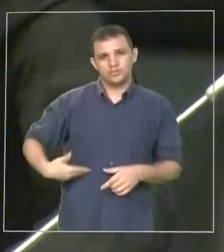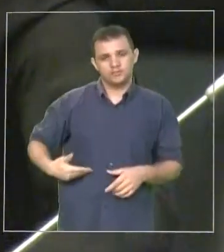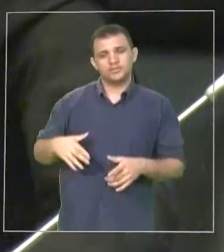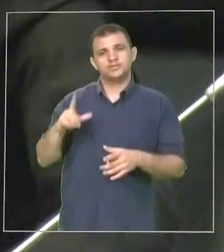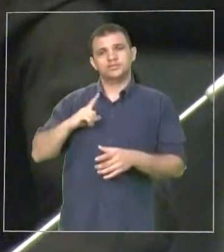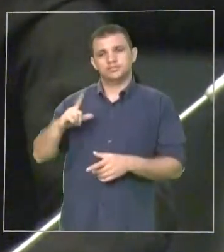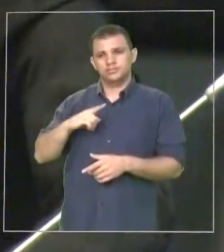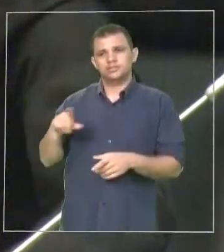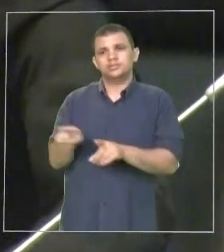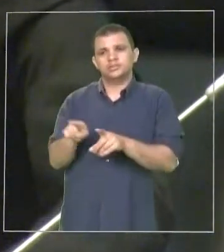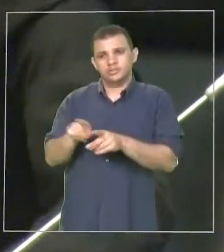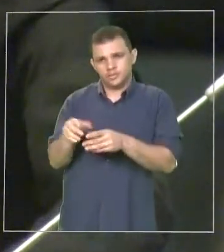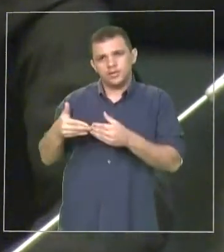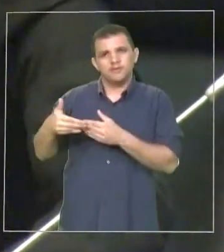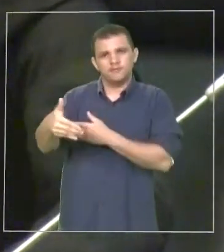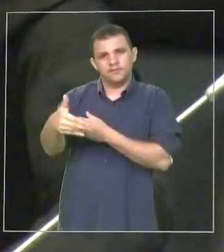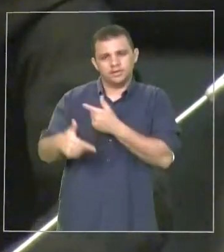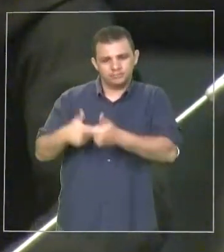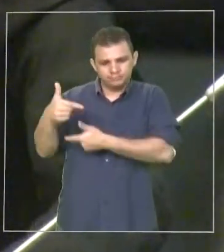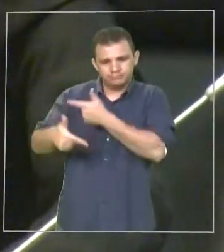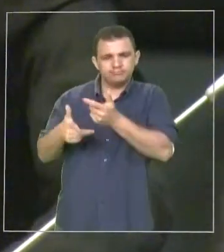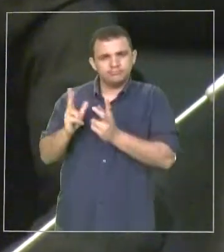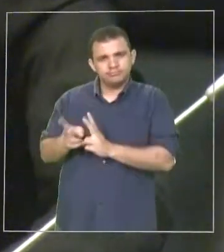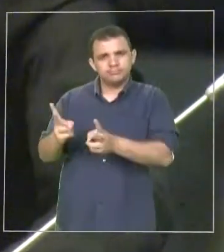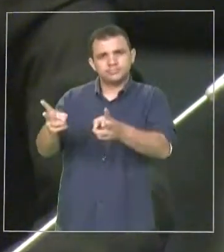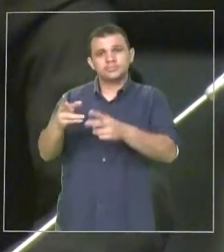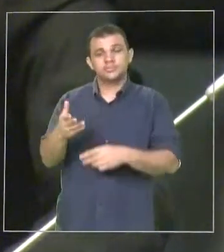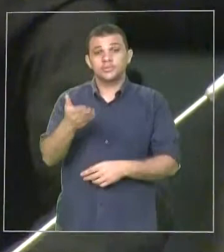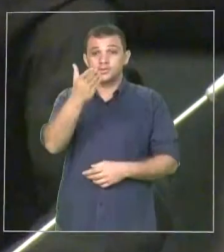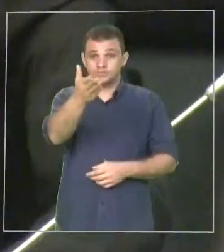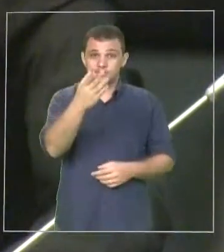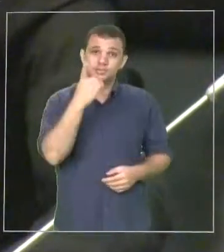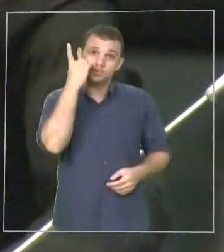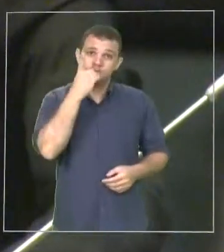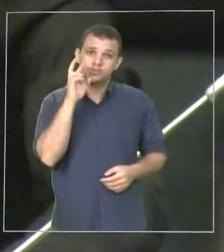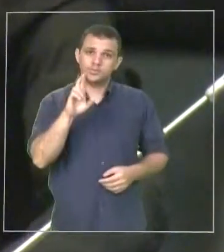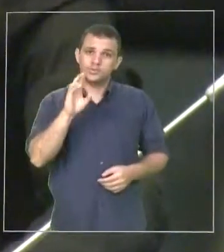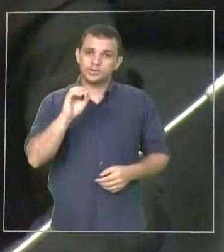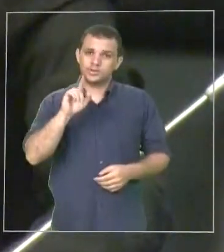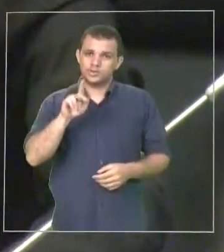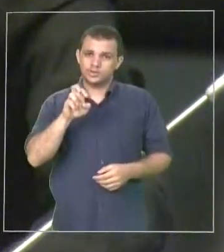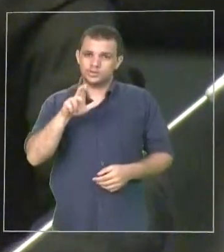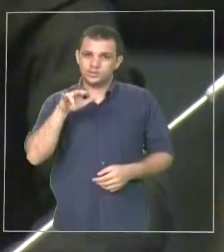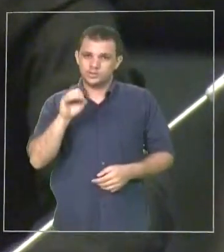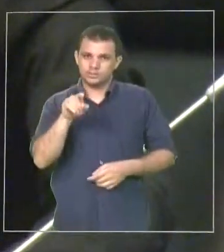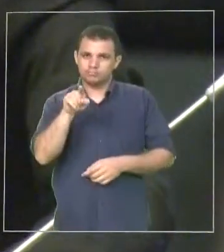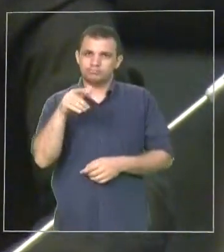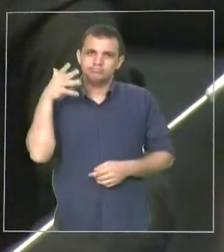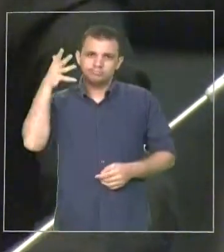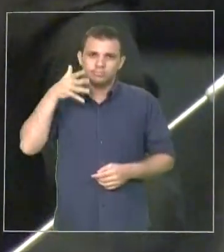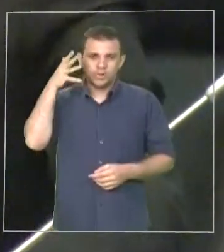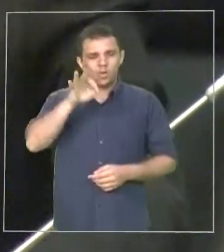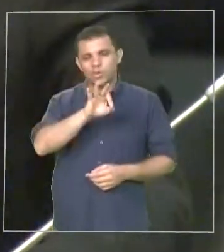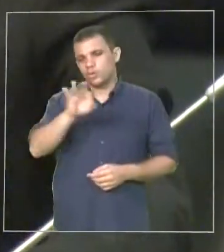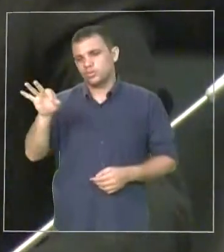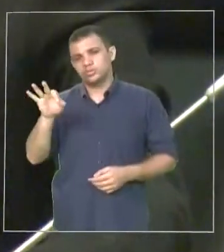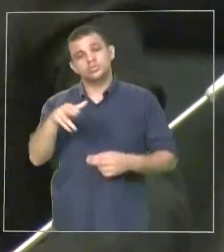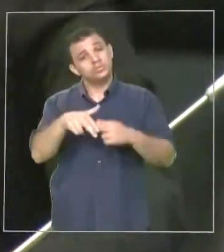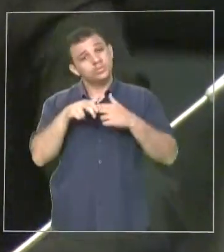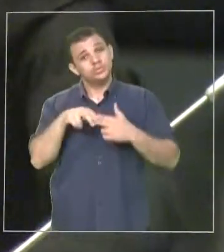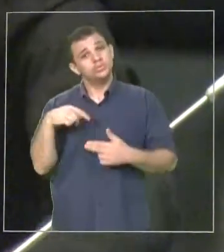vai continuar trabalhando, deputado Rogério, e Vossa Excelência faz um pronunciamento muito apropriado. Deixemos, portanto,